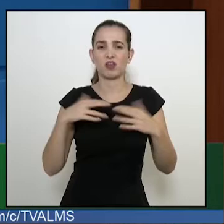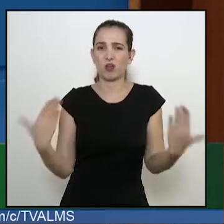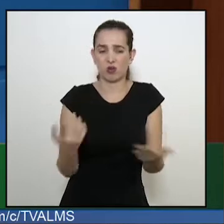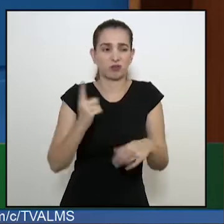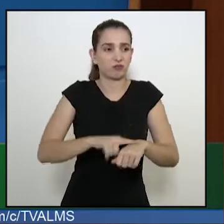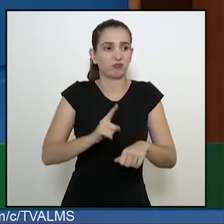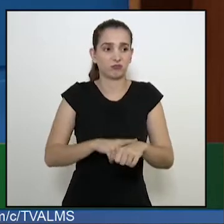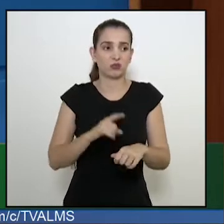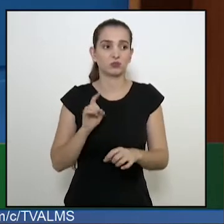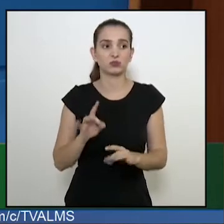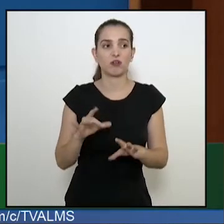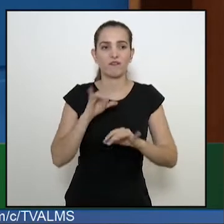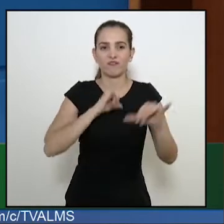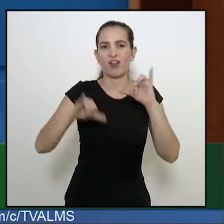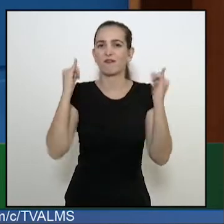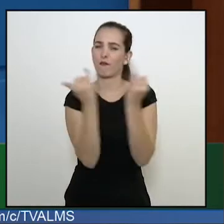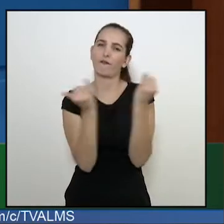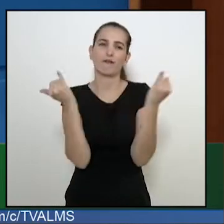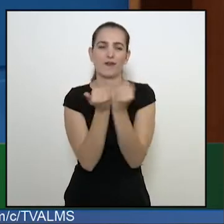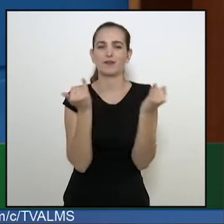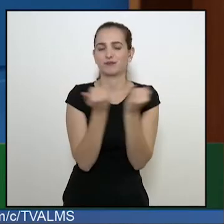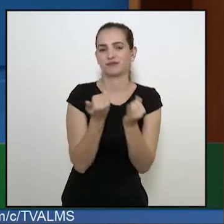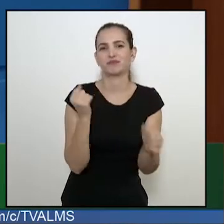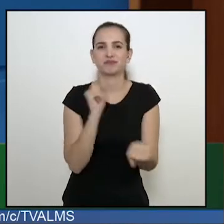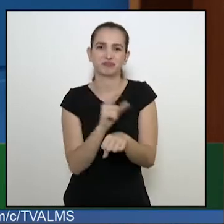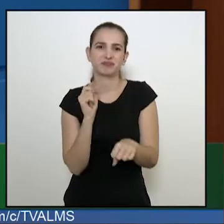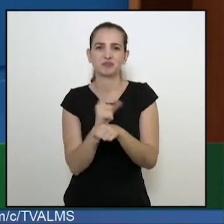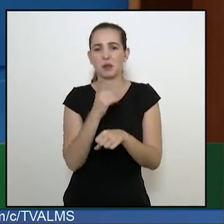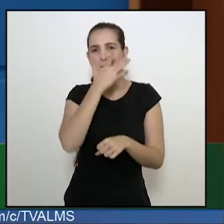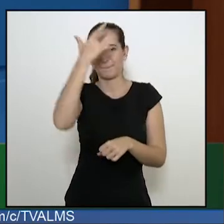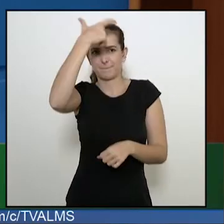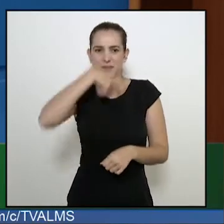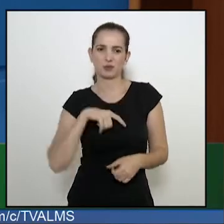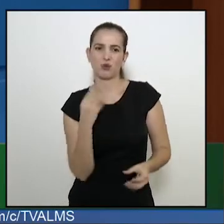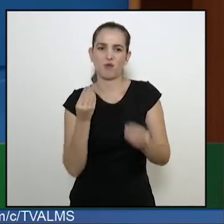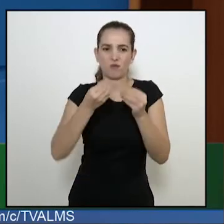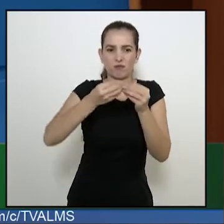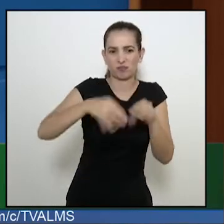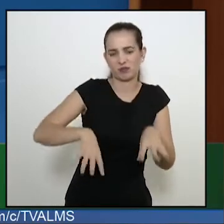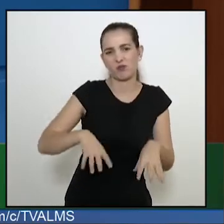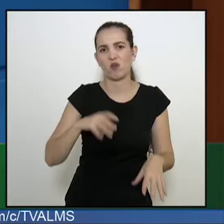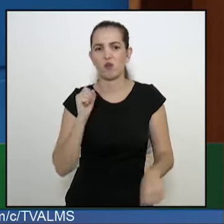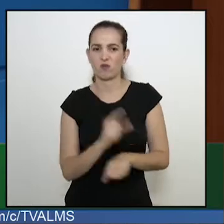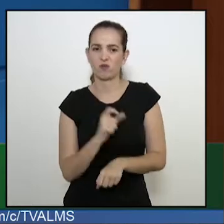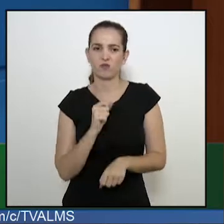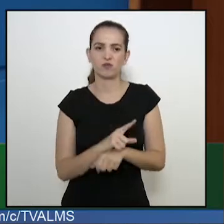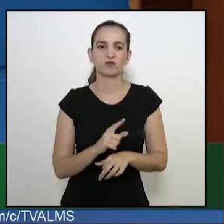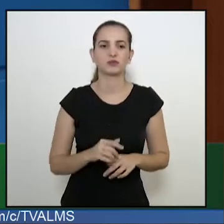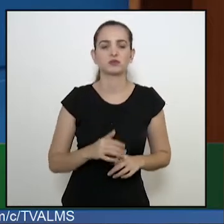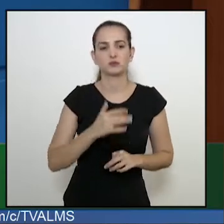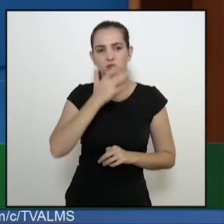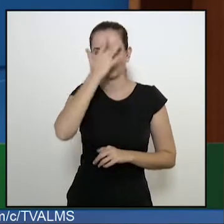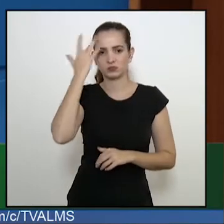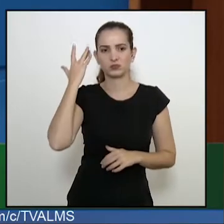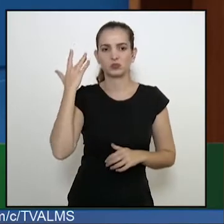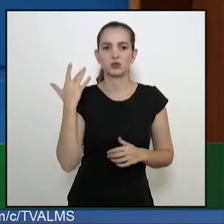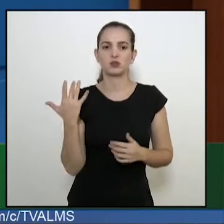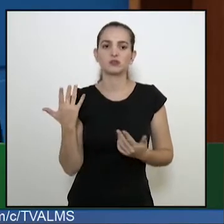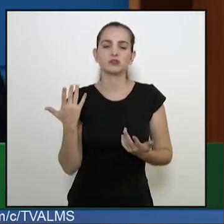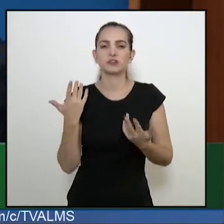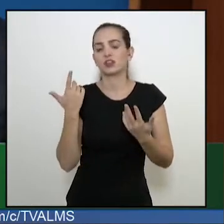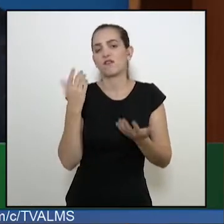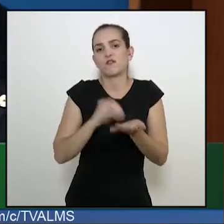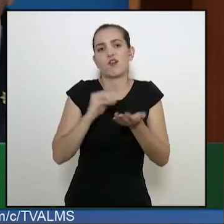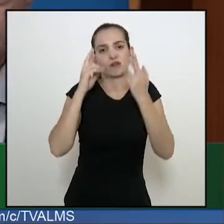ultimamente só tem servido para esse tipo de coisa, para desgastar a imagem de pessoas que muitas vezes mortas não são